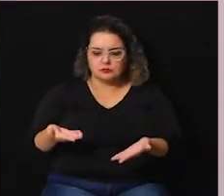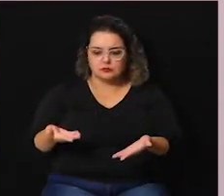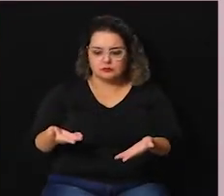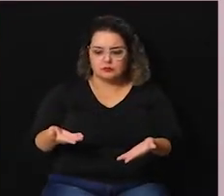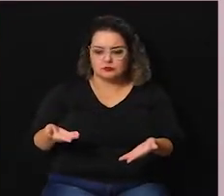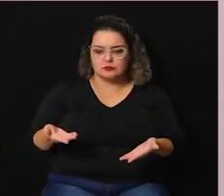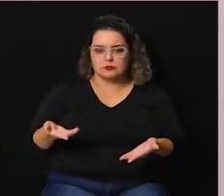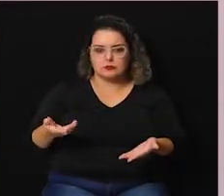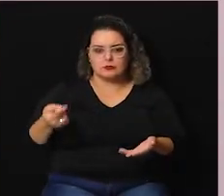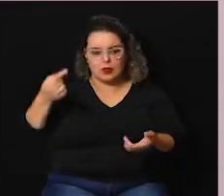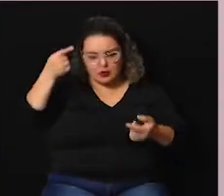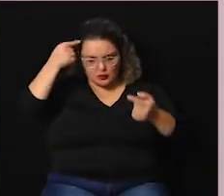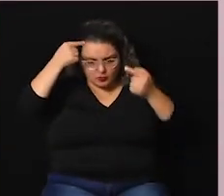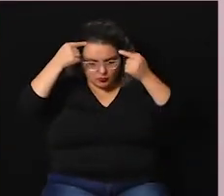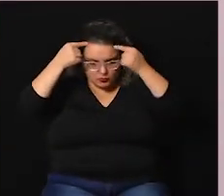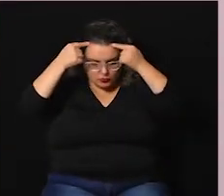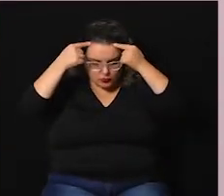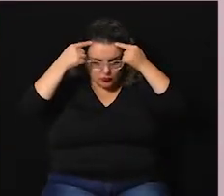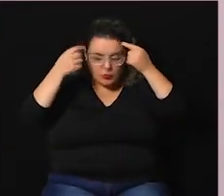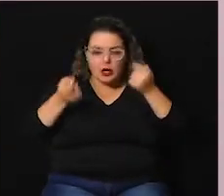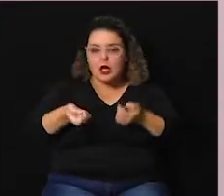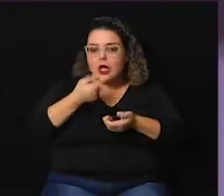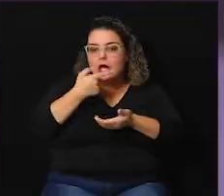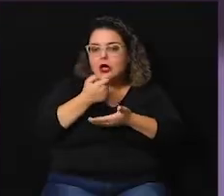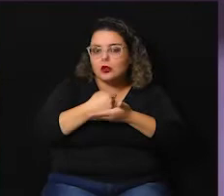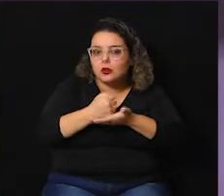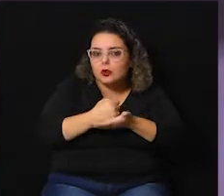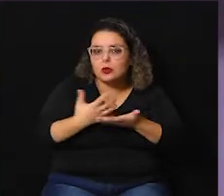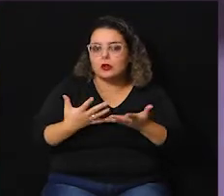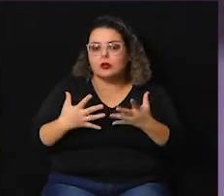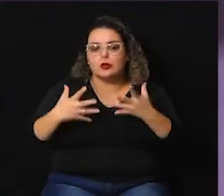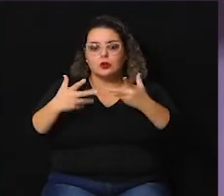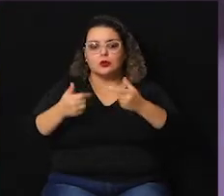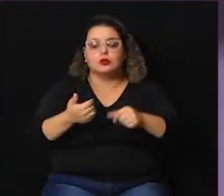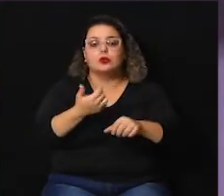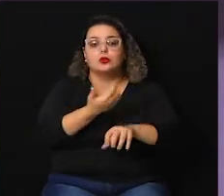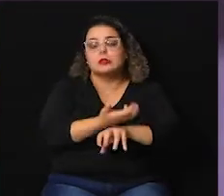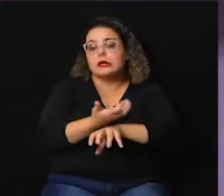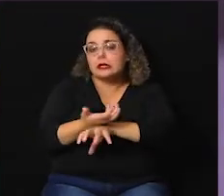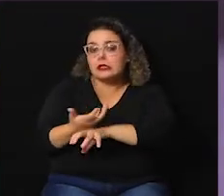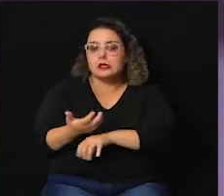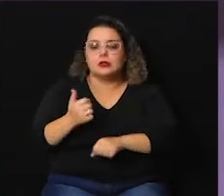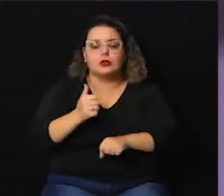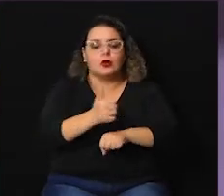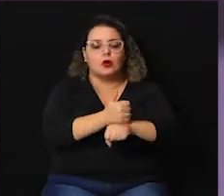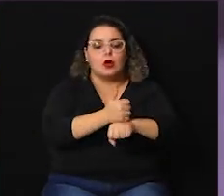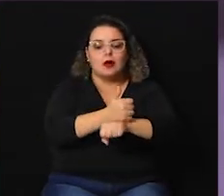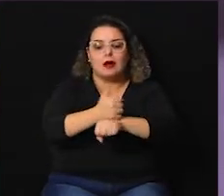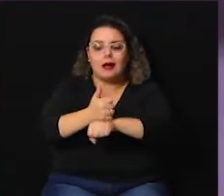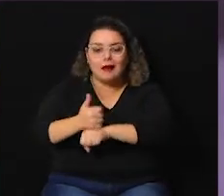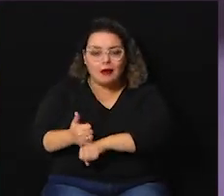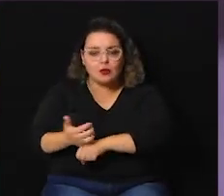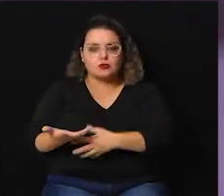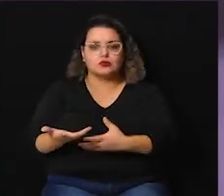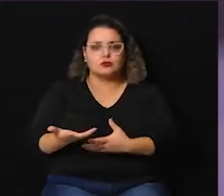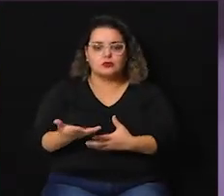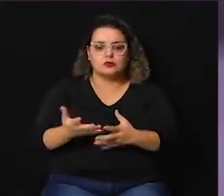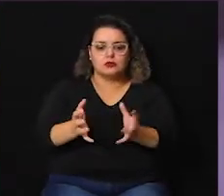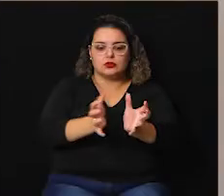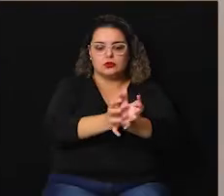É medicamento no local, é medicamento oral, além de toda a equipe multidisciplinar, como o senhor disse, né? Como que